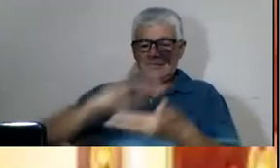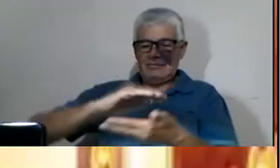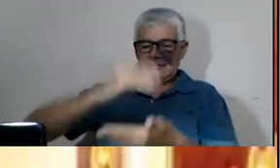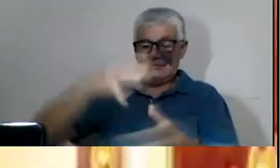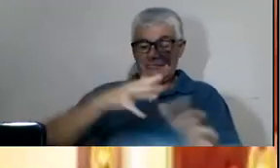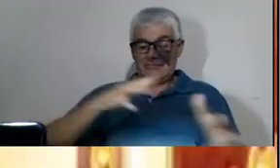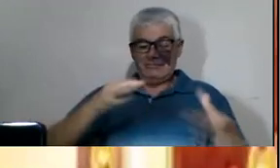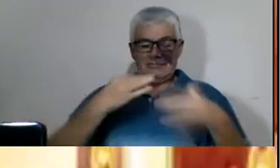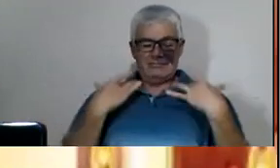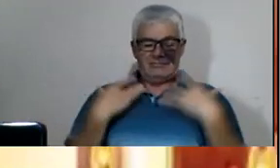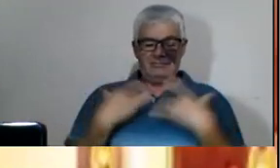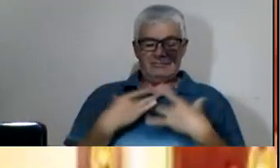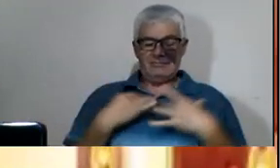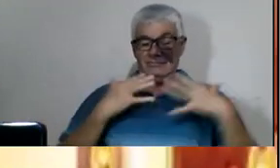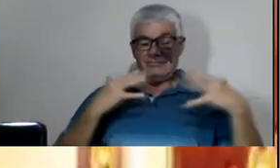Tá,